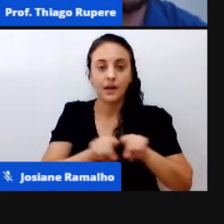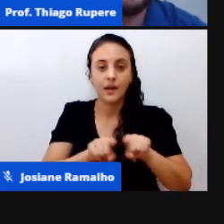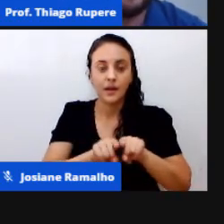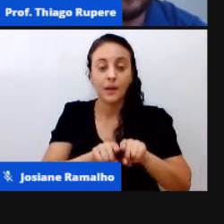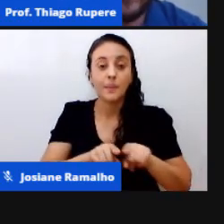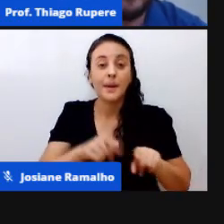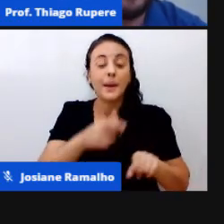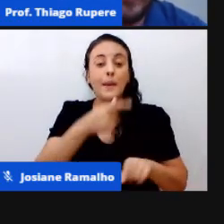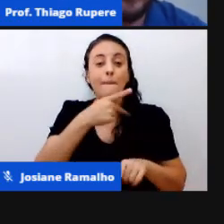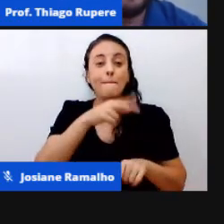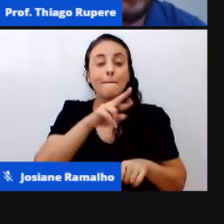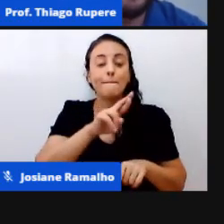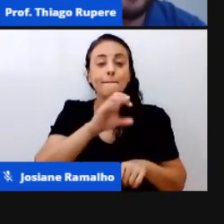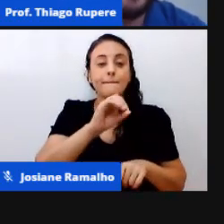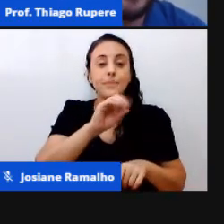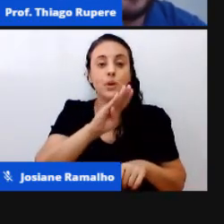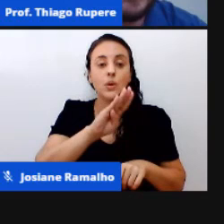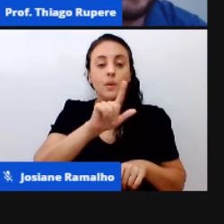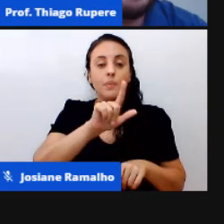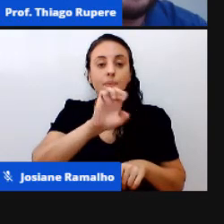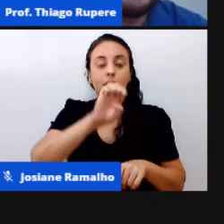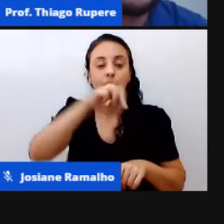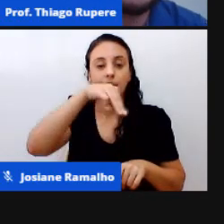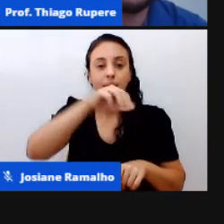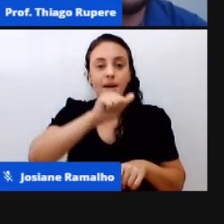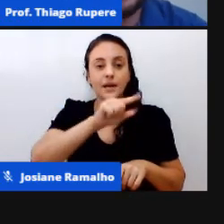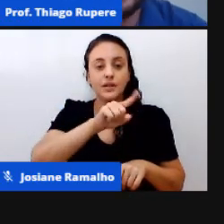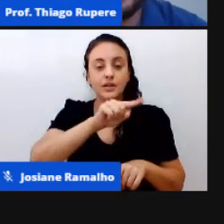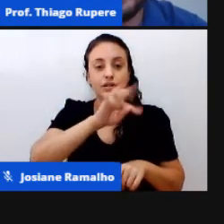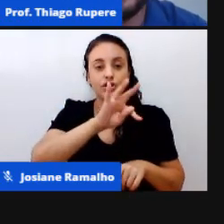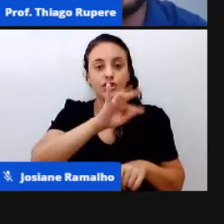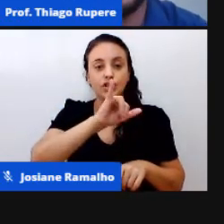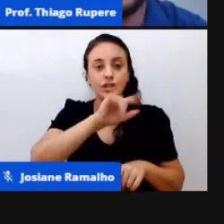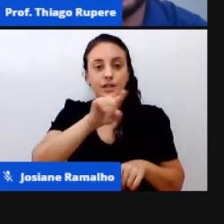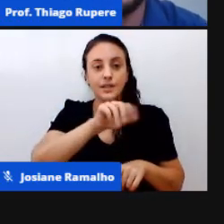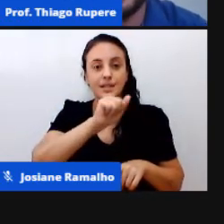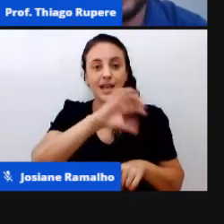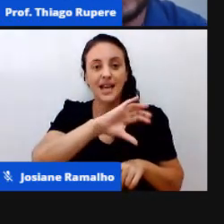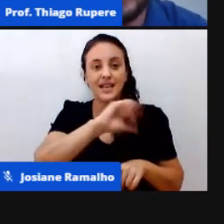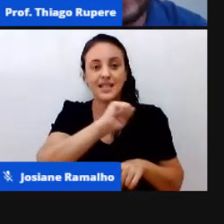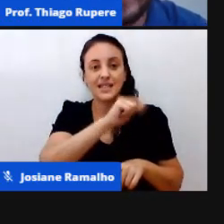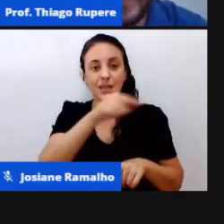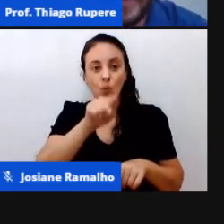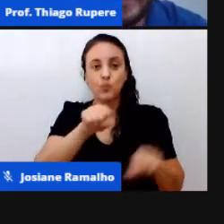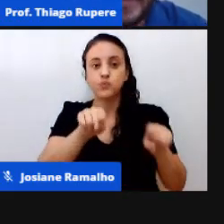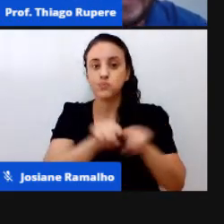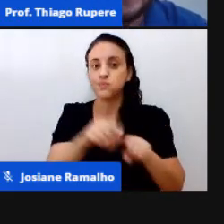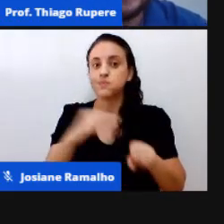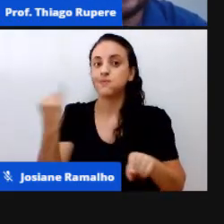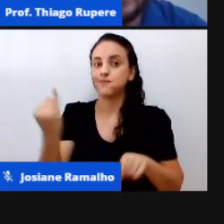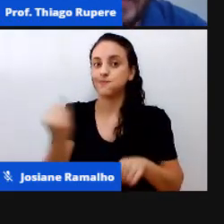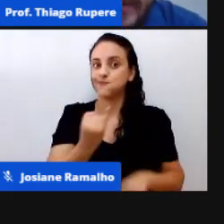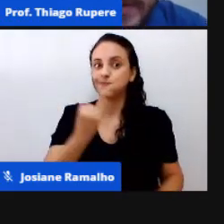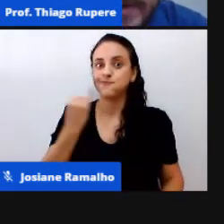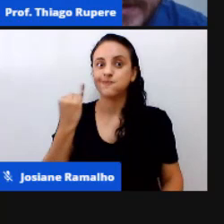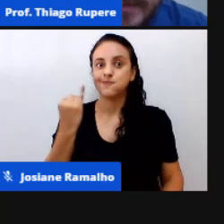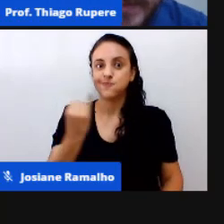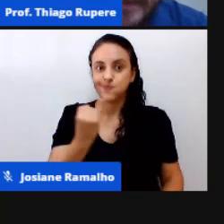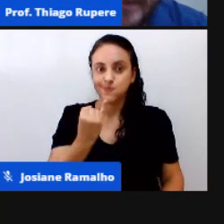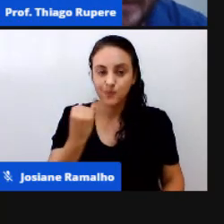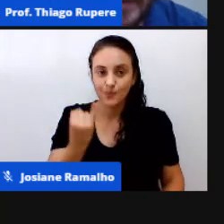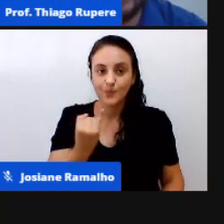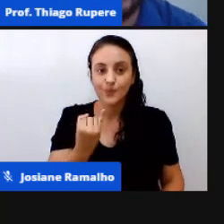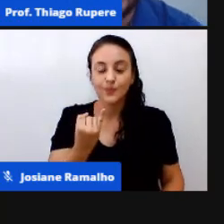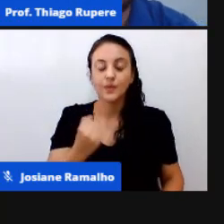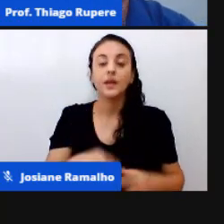problematização, com situações problema, né? Então isso é muito importante também frisar. Trabalho em